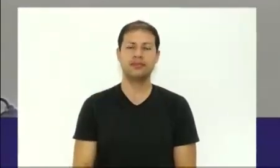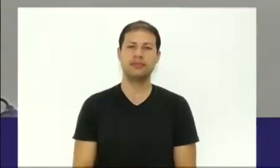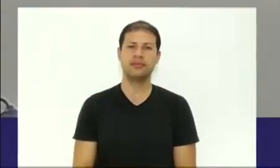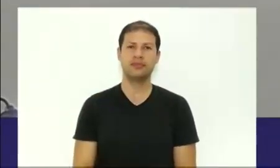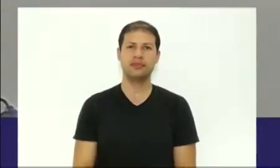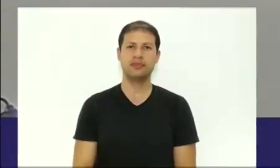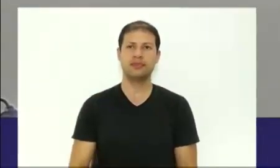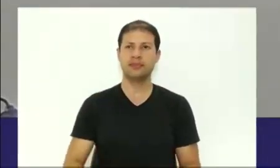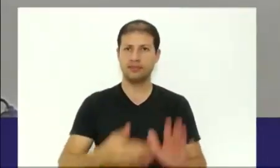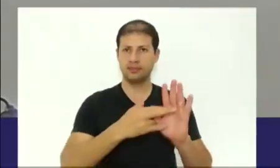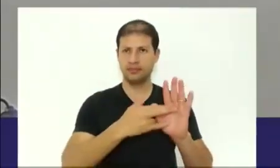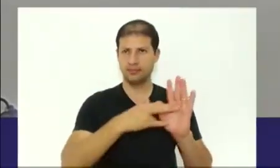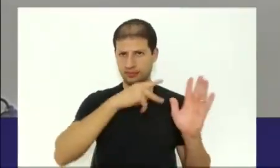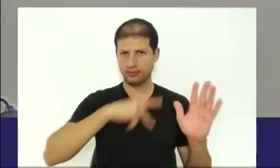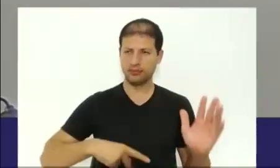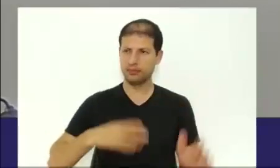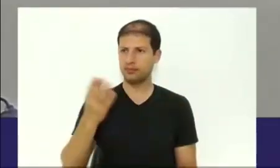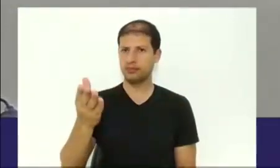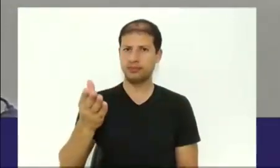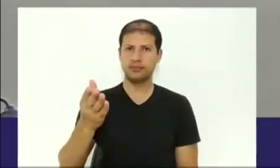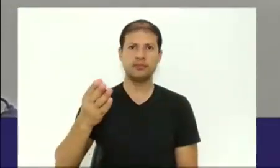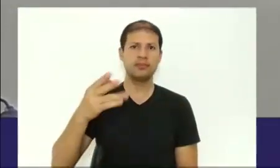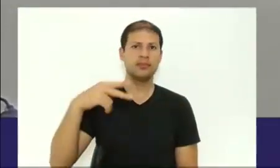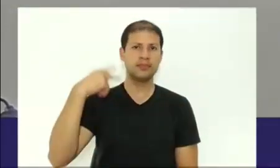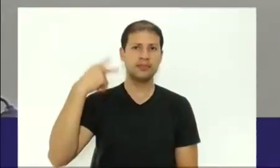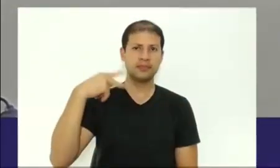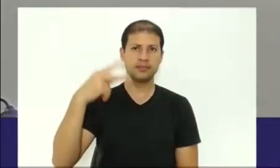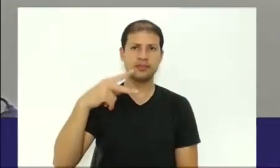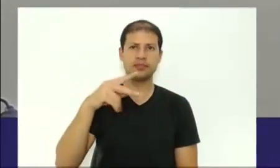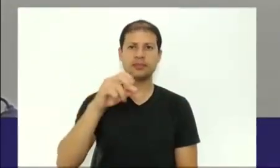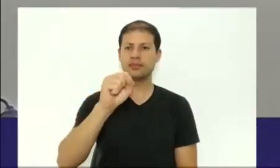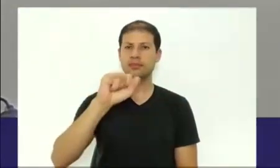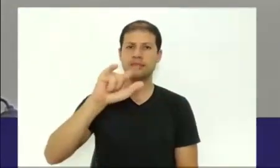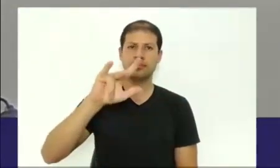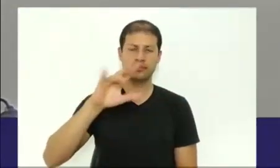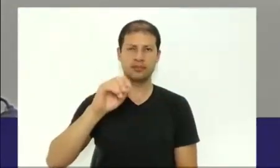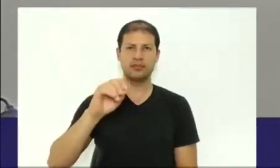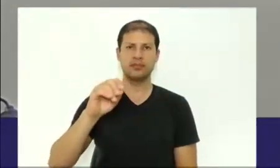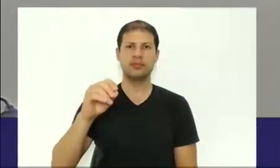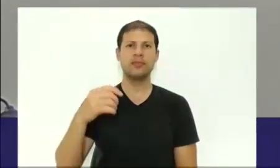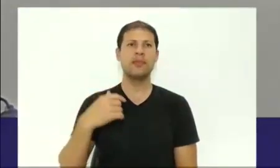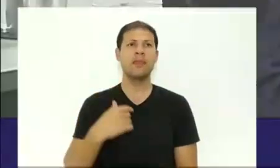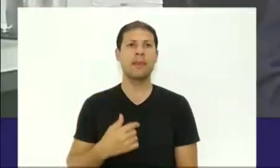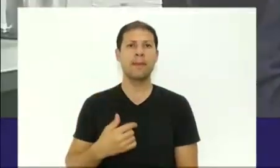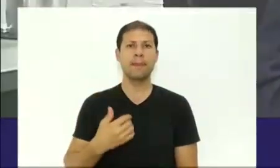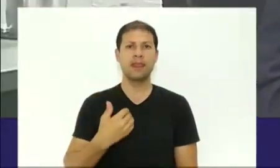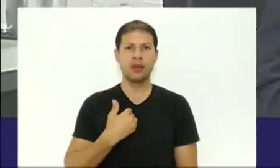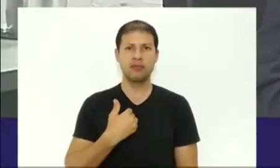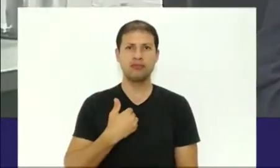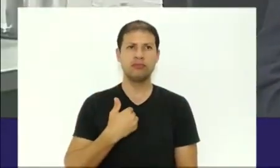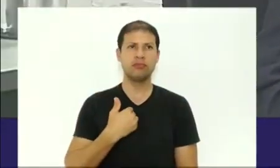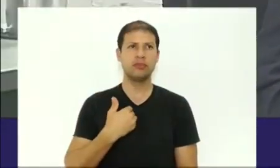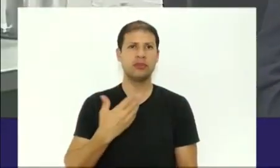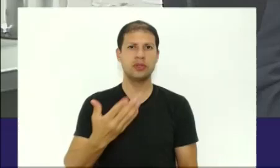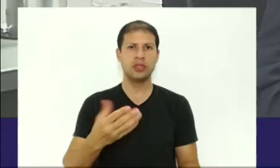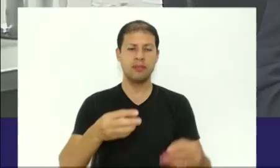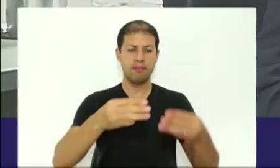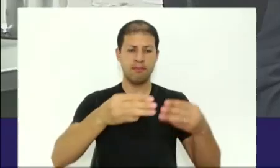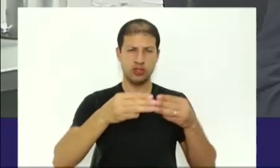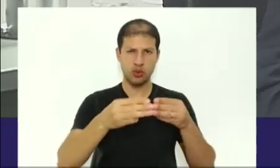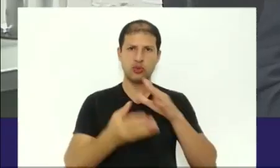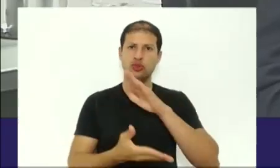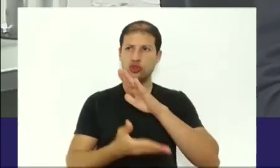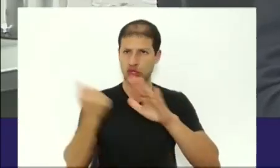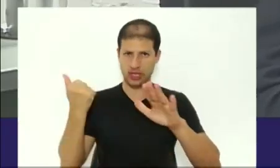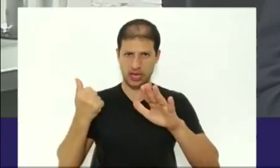Questão de ordem, senhor presidente. Tem a palavra pela ordem o vereador Silvio dos Santos. Obrigado. Eu gostaria de retirar uma moção que foi